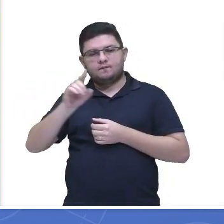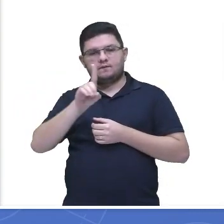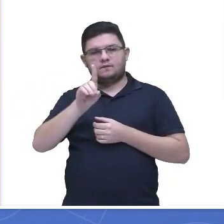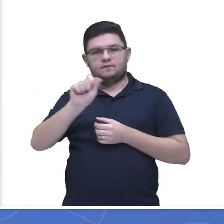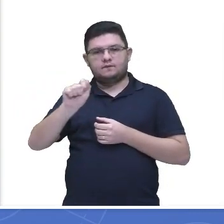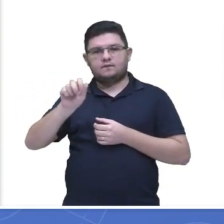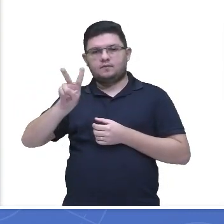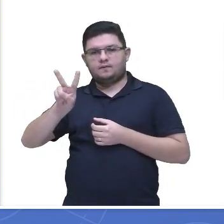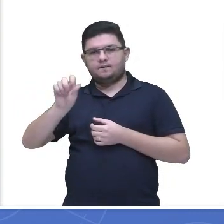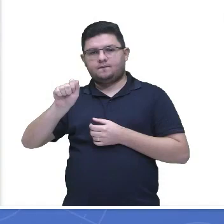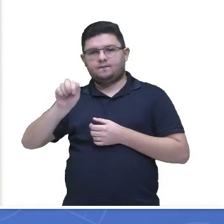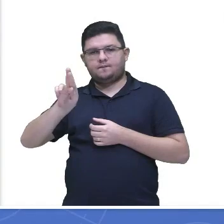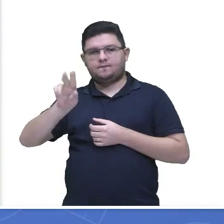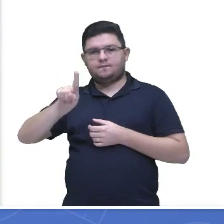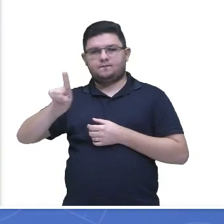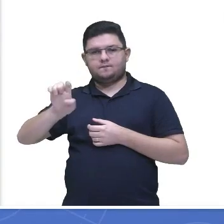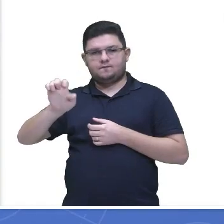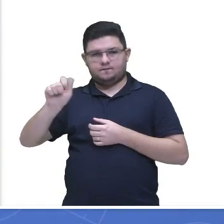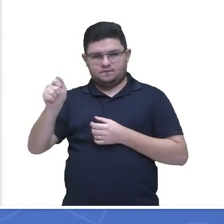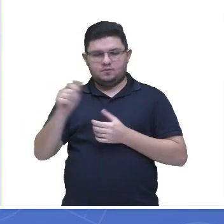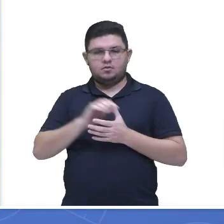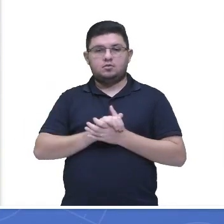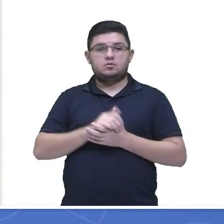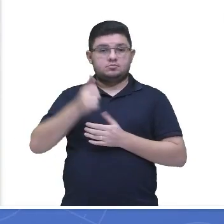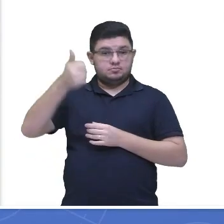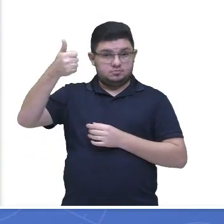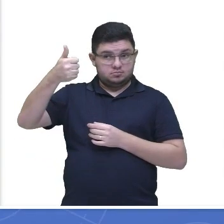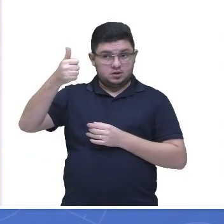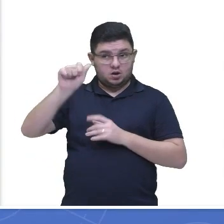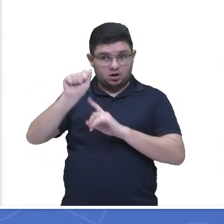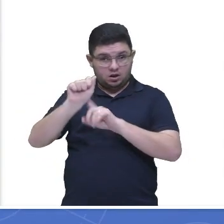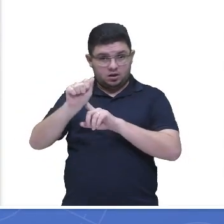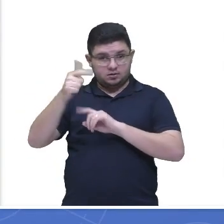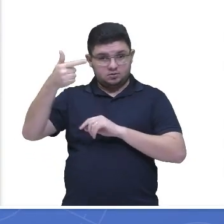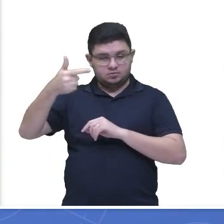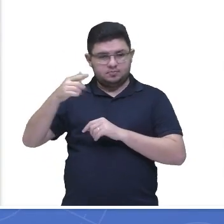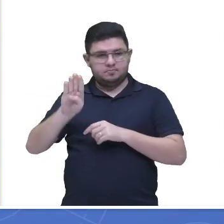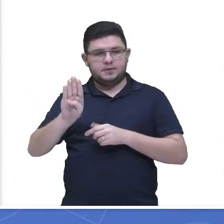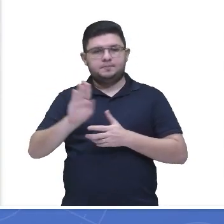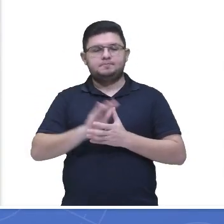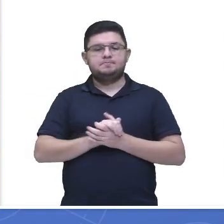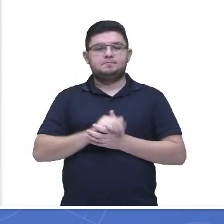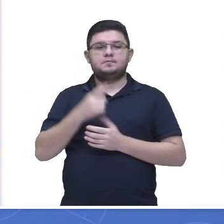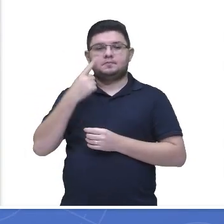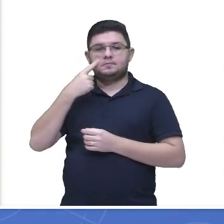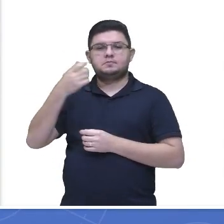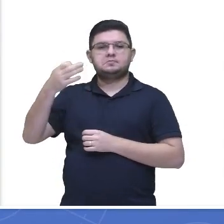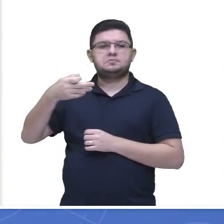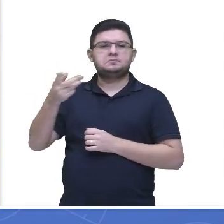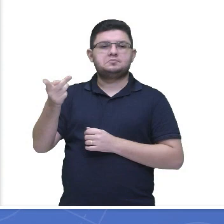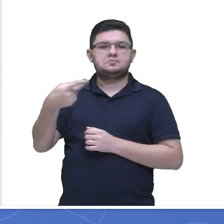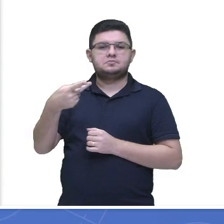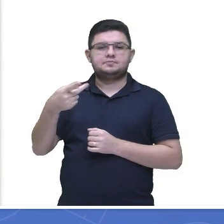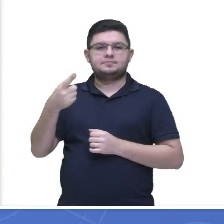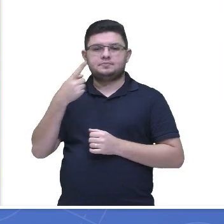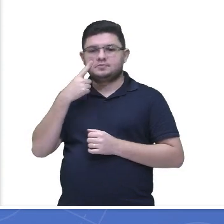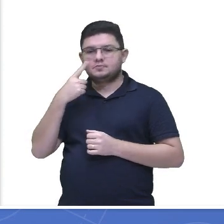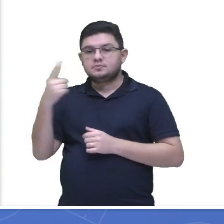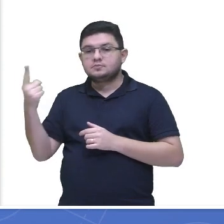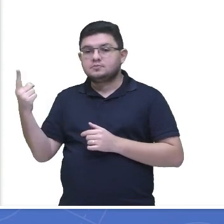questão 2, ele está dizendo que é a letra B. Então, vamos às respostas? Ó, gente, a